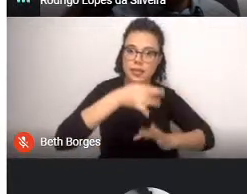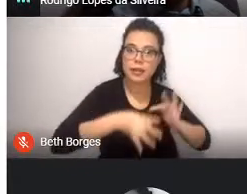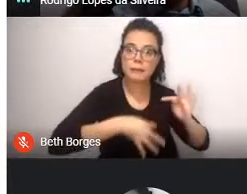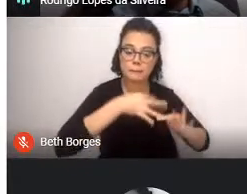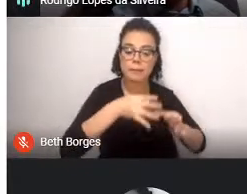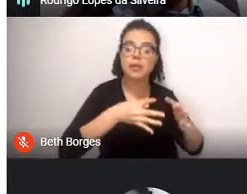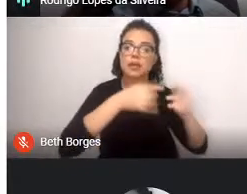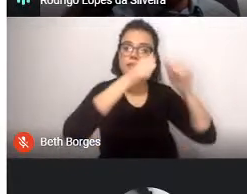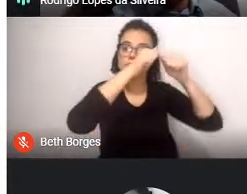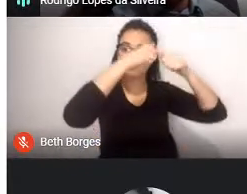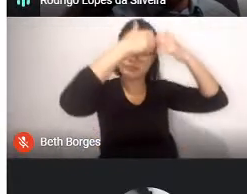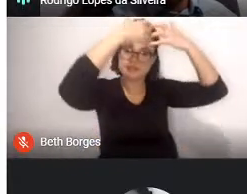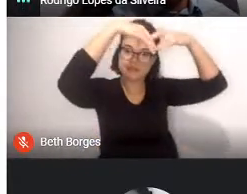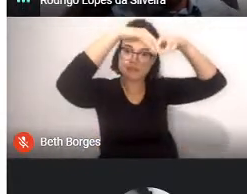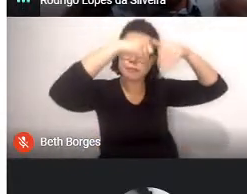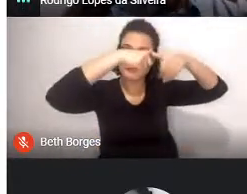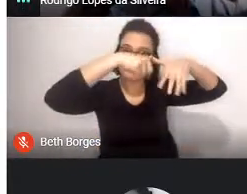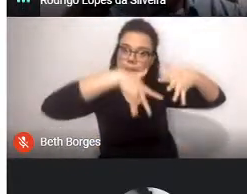esquemas,